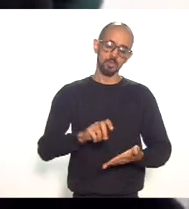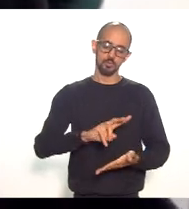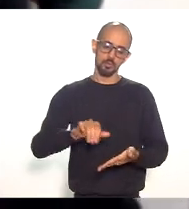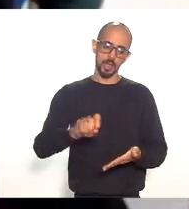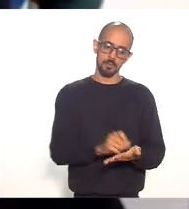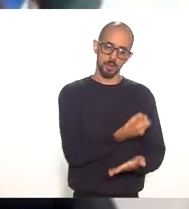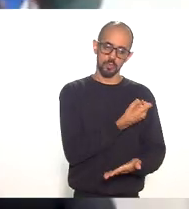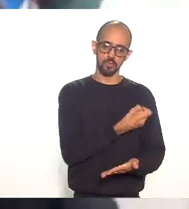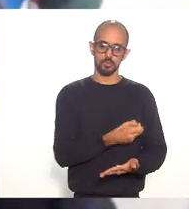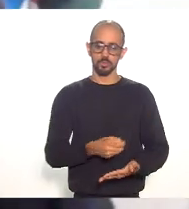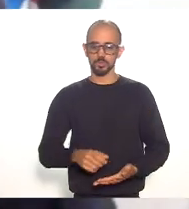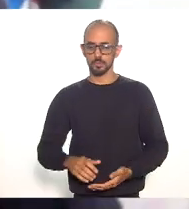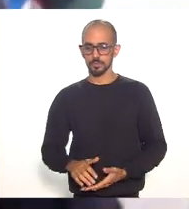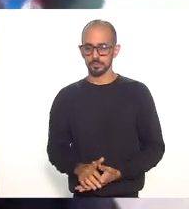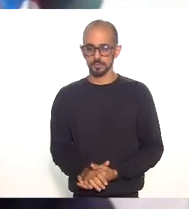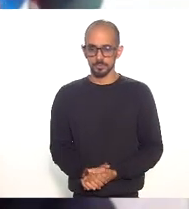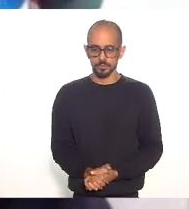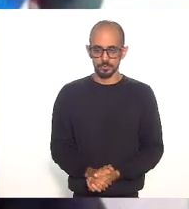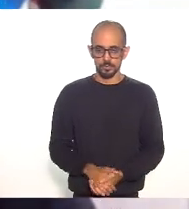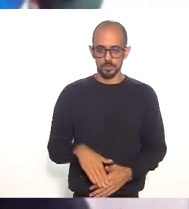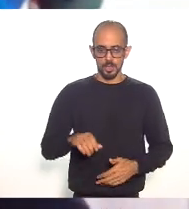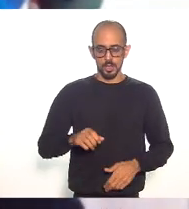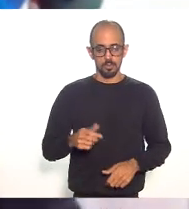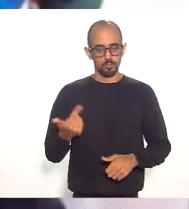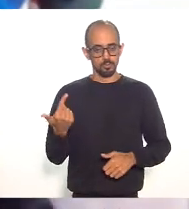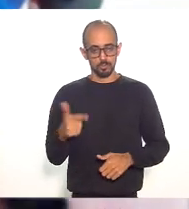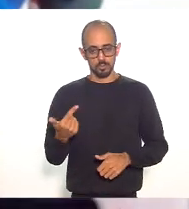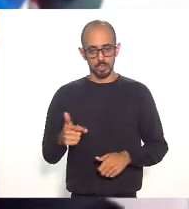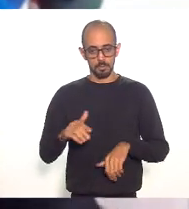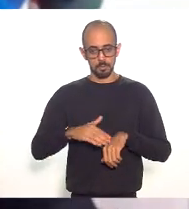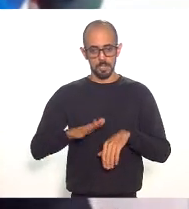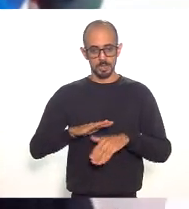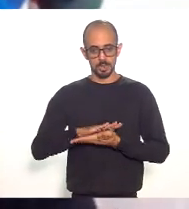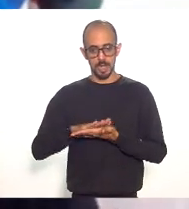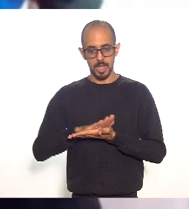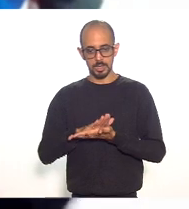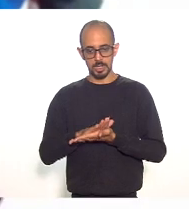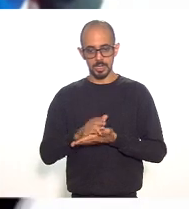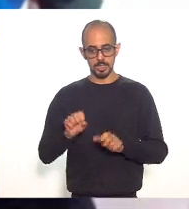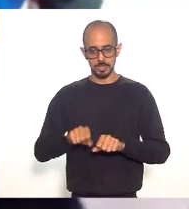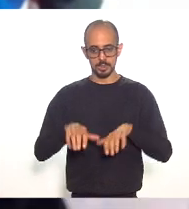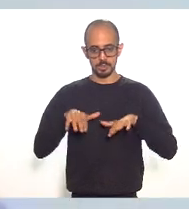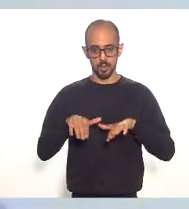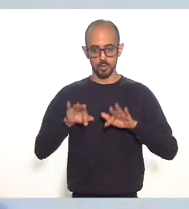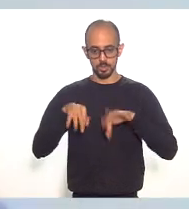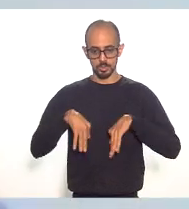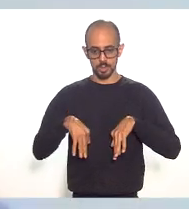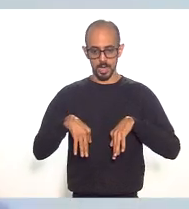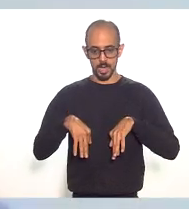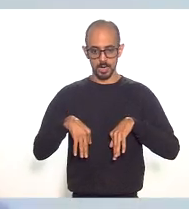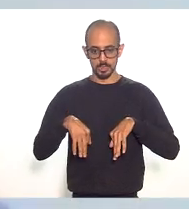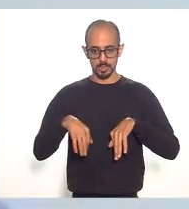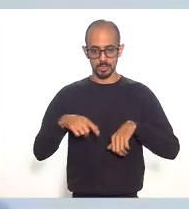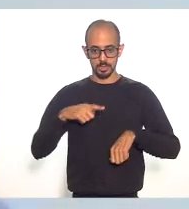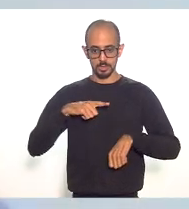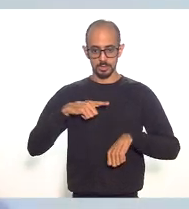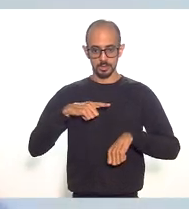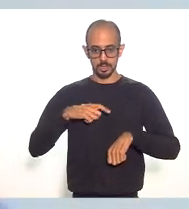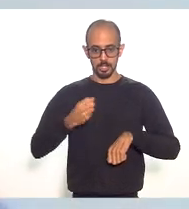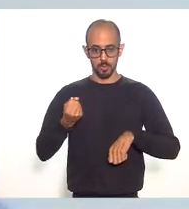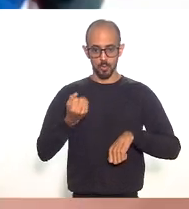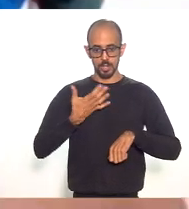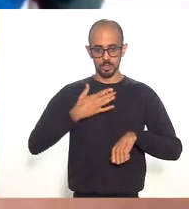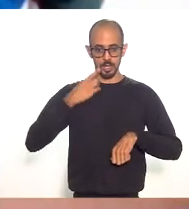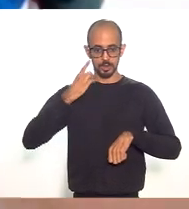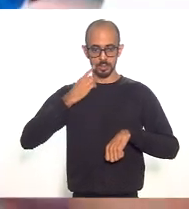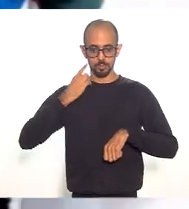autógrafo. Nada mais havendo a tratar, está encerrada a presente sessão. Havendo número legal e sob a proteção